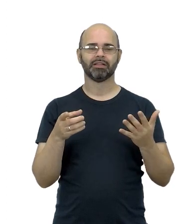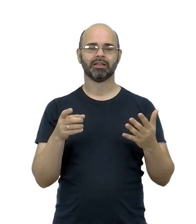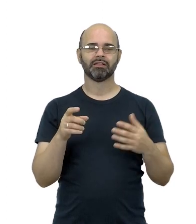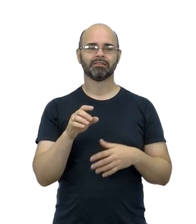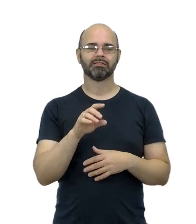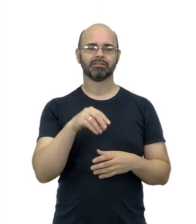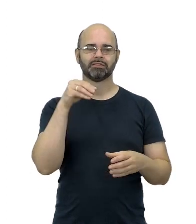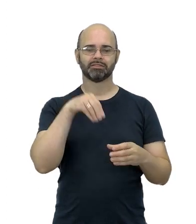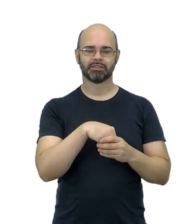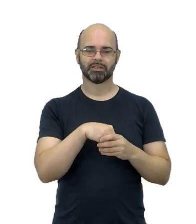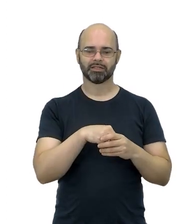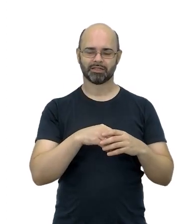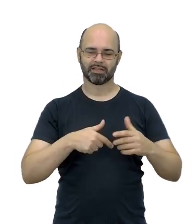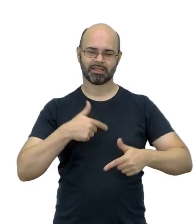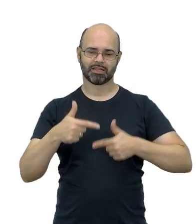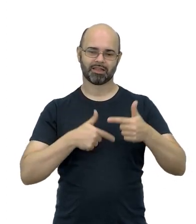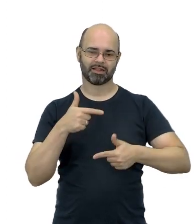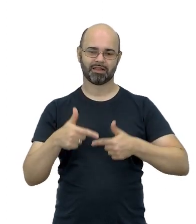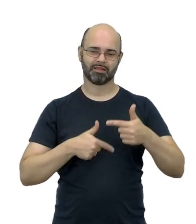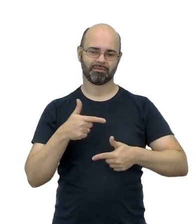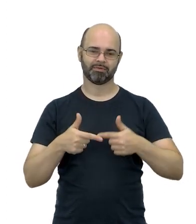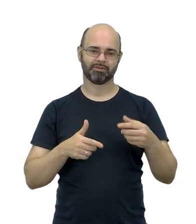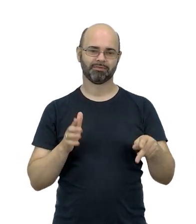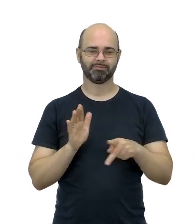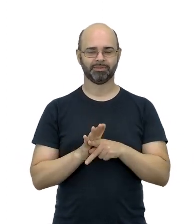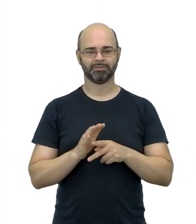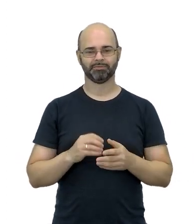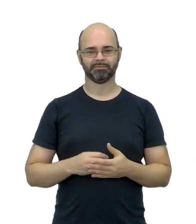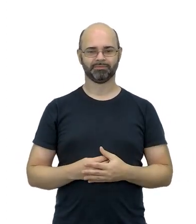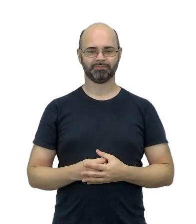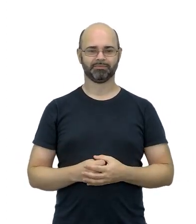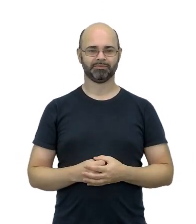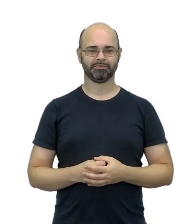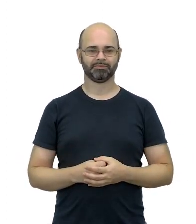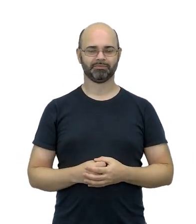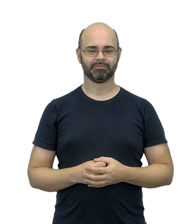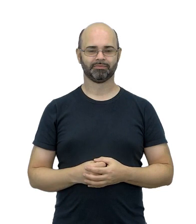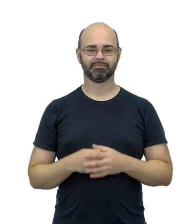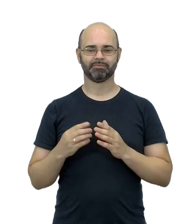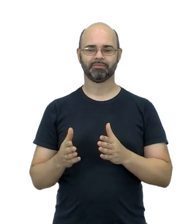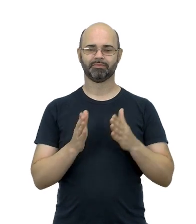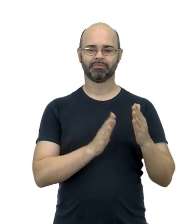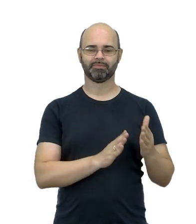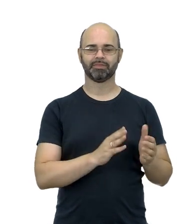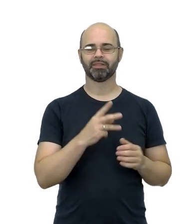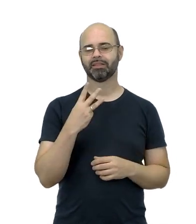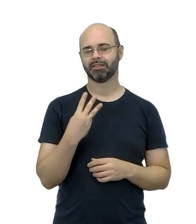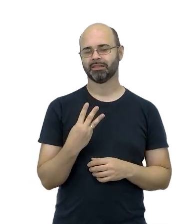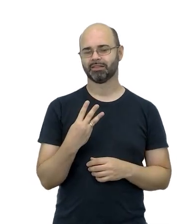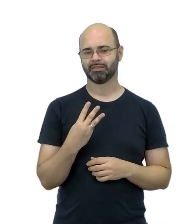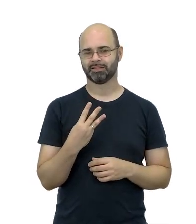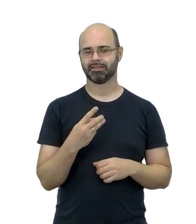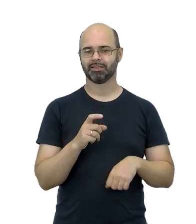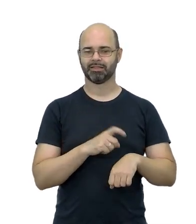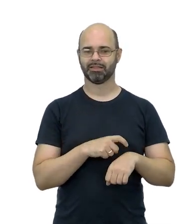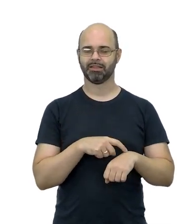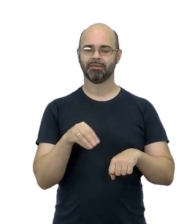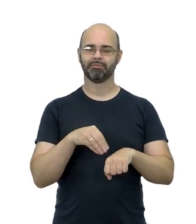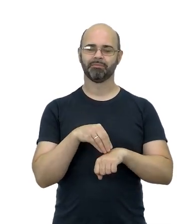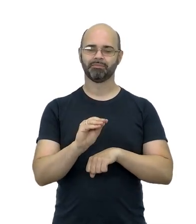estão dentro do trabalho deles. Agora a gente vai passar ali para o nosso trabalho com as pílulas